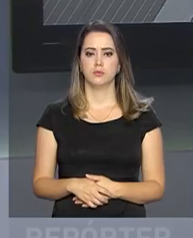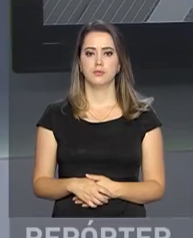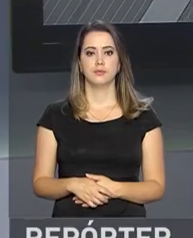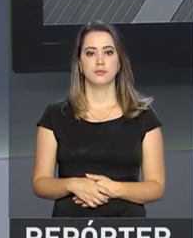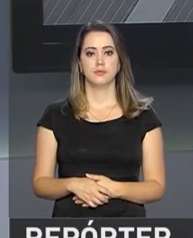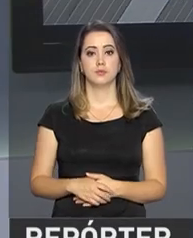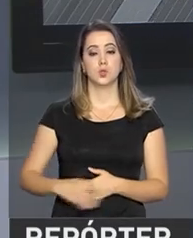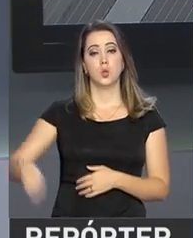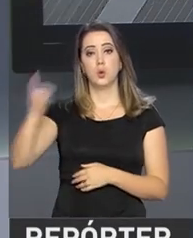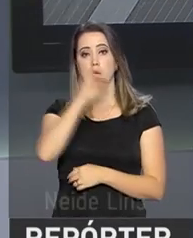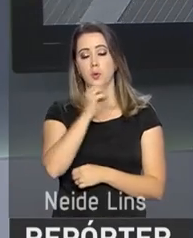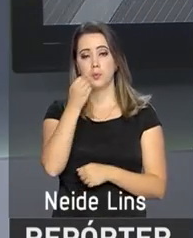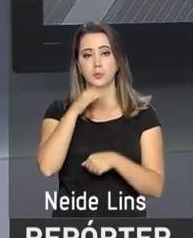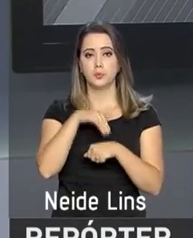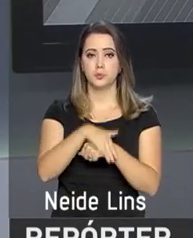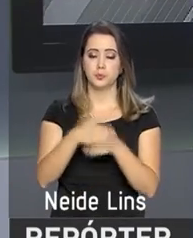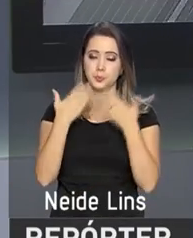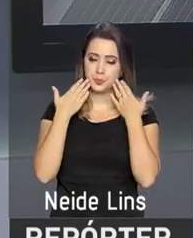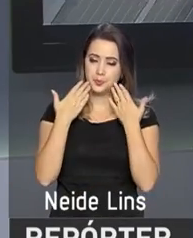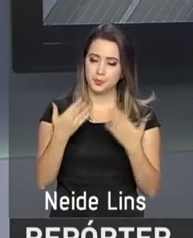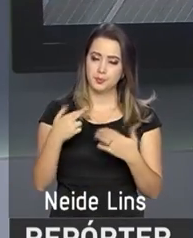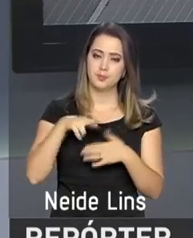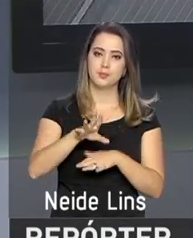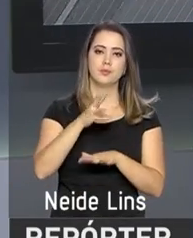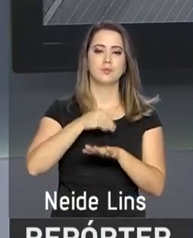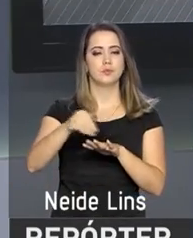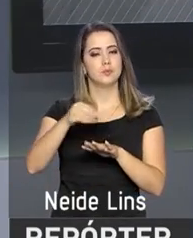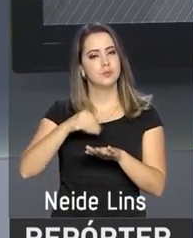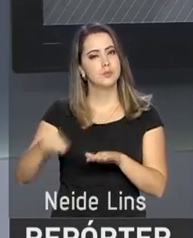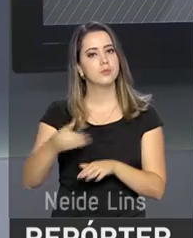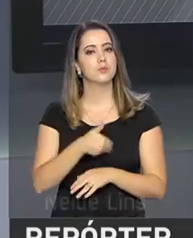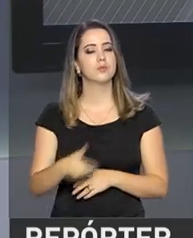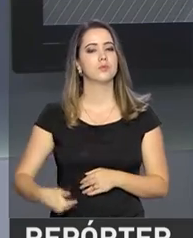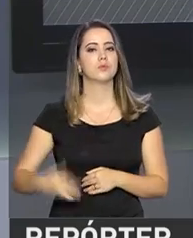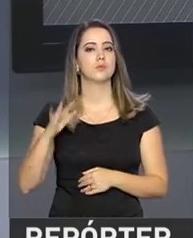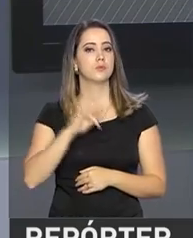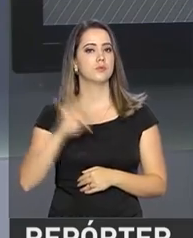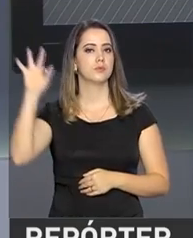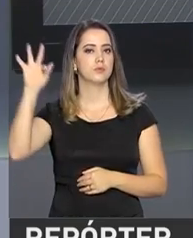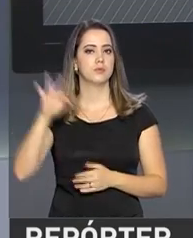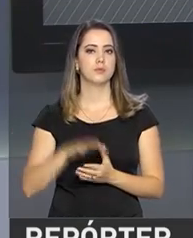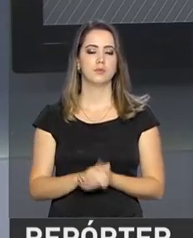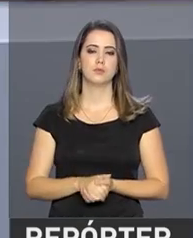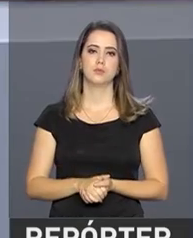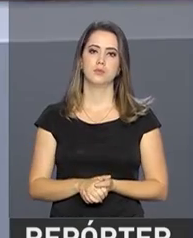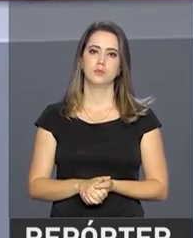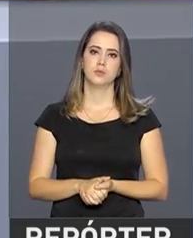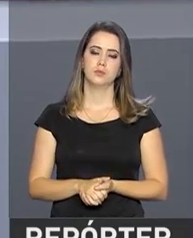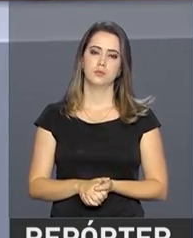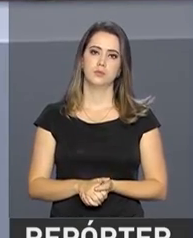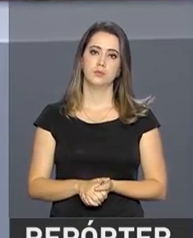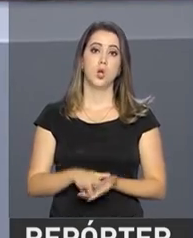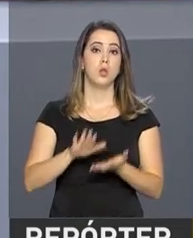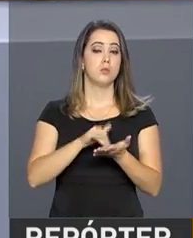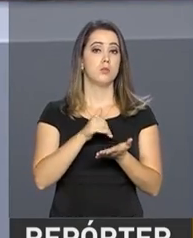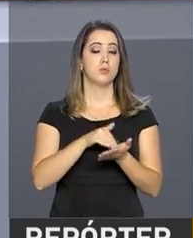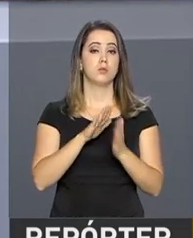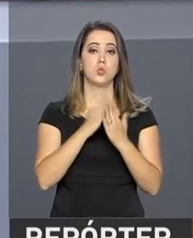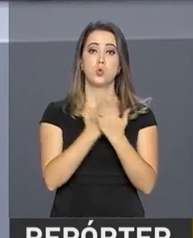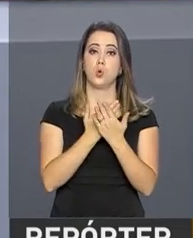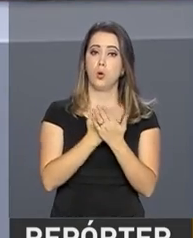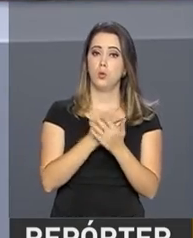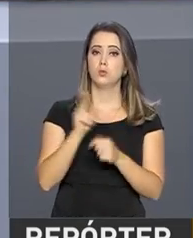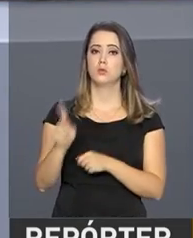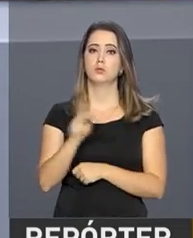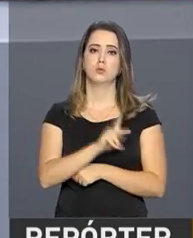olá boa noite começa agora o repórter nbr com as notícias do governo federal secretaria as escolas e